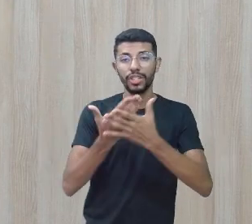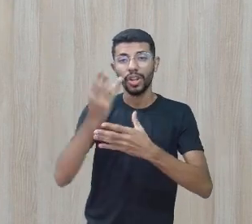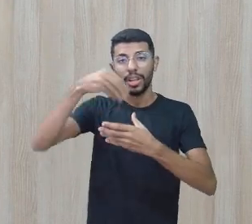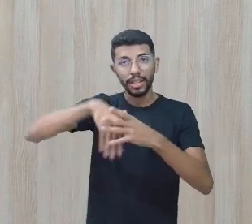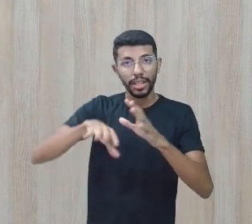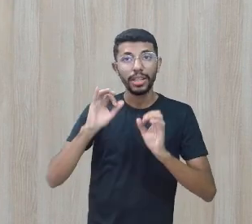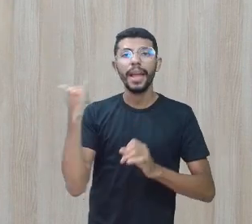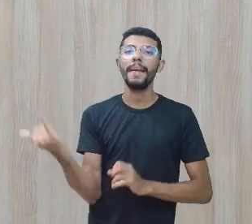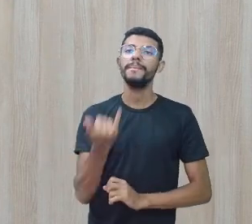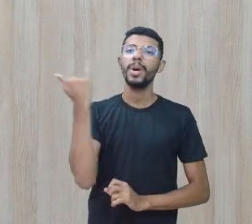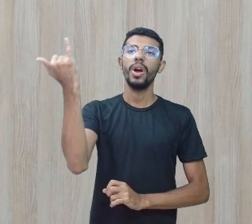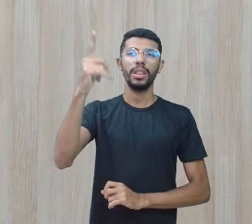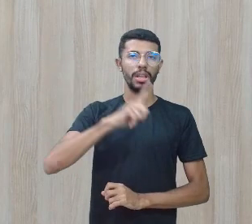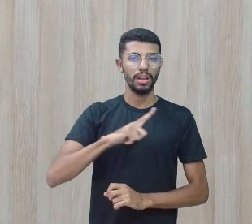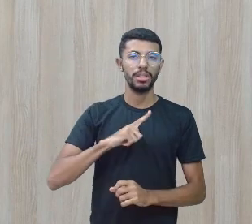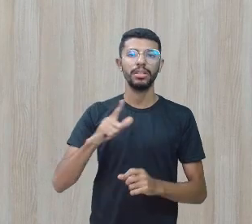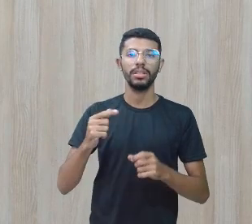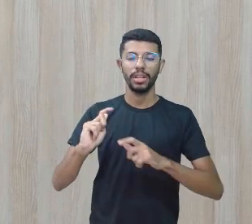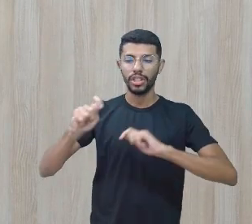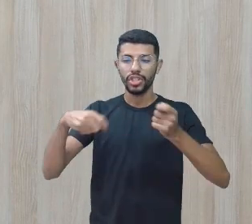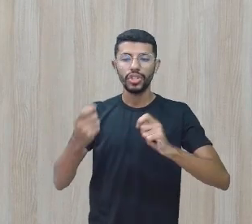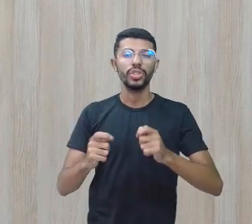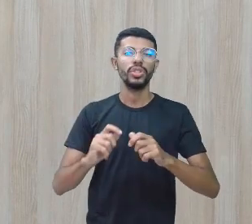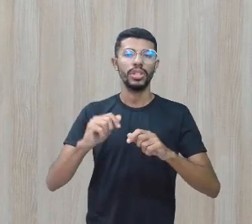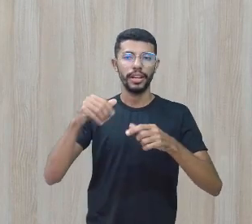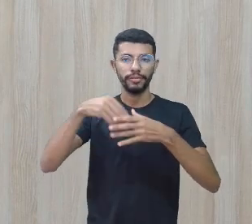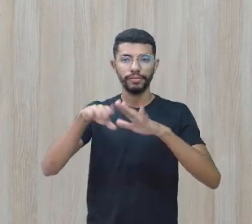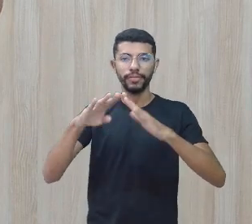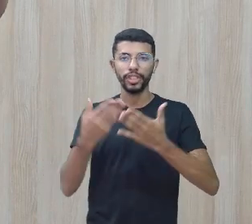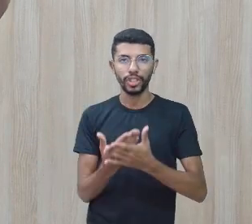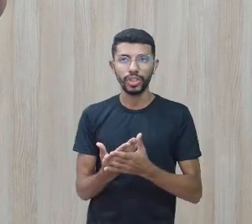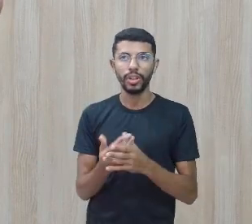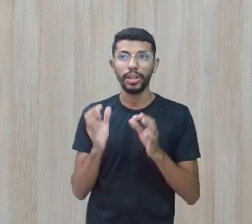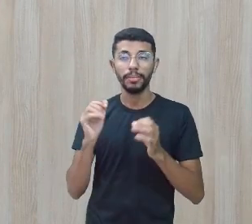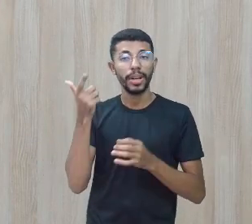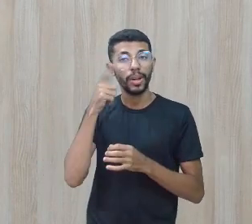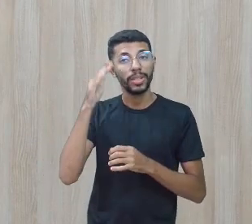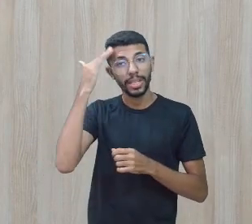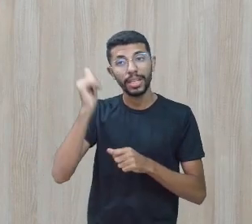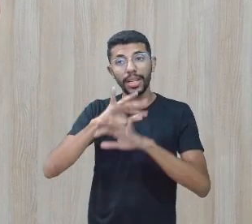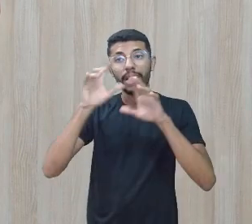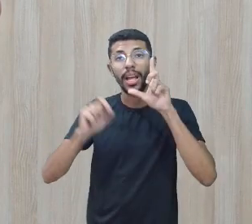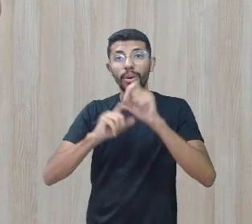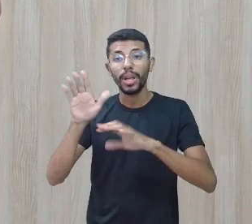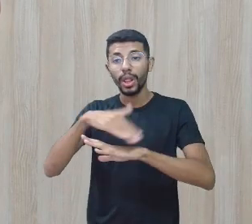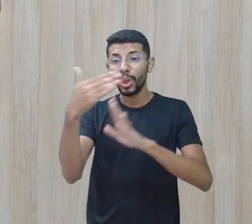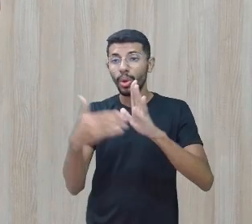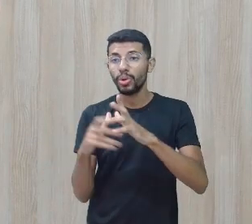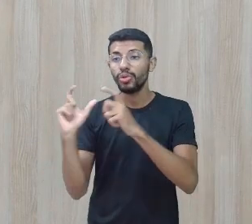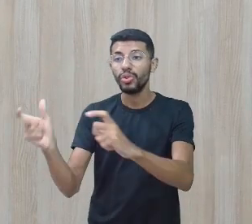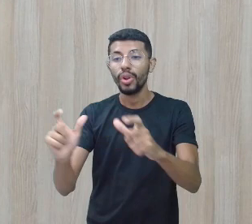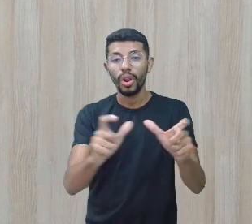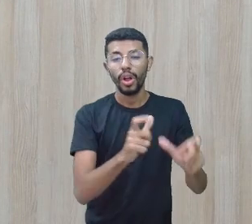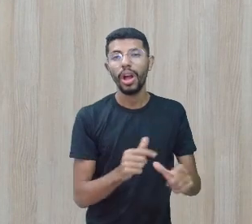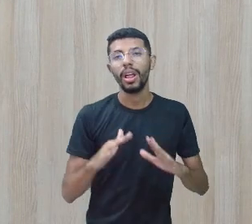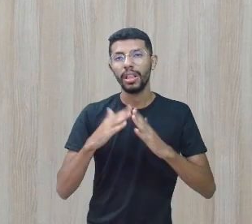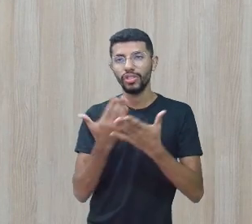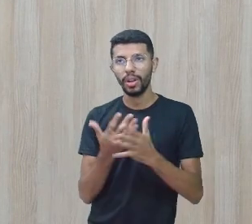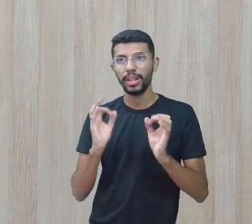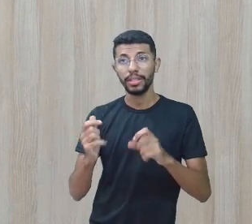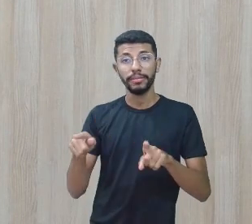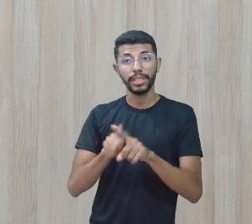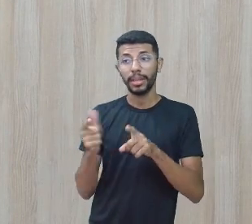escola esteja sinalizada, para que ele entenda todos os ambientes da escola e que os outros